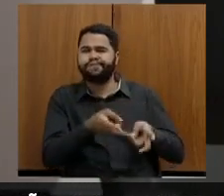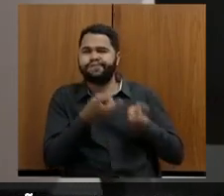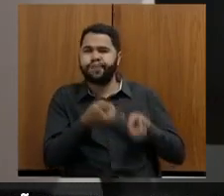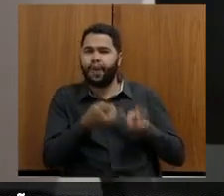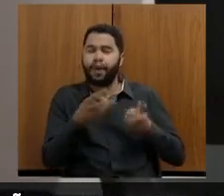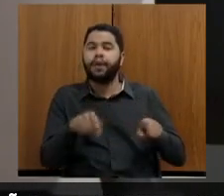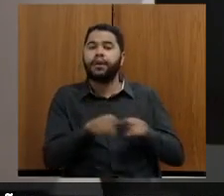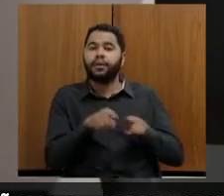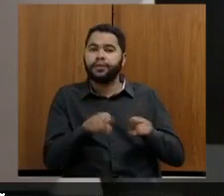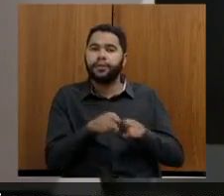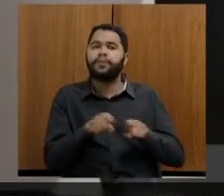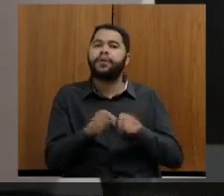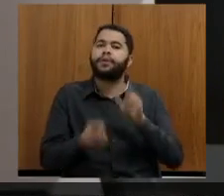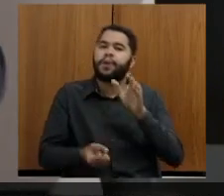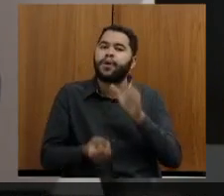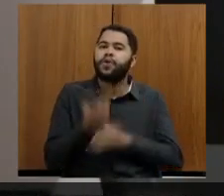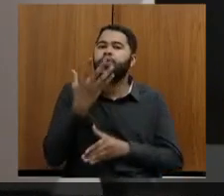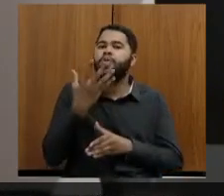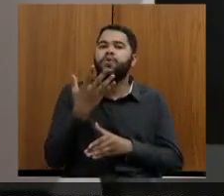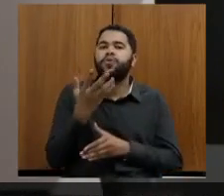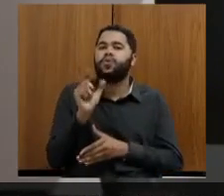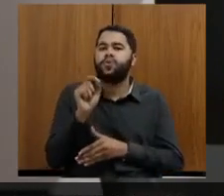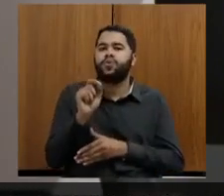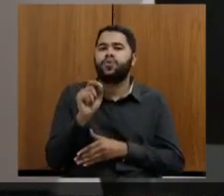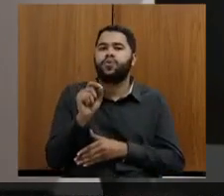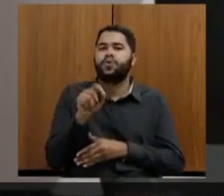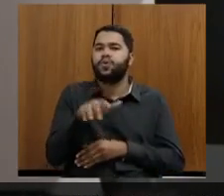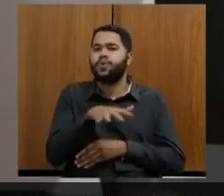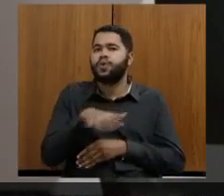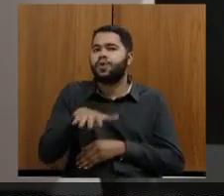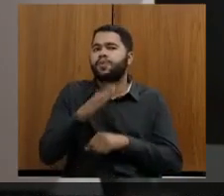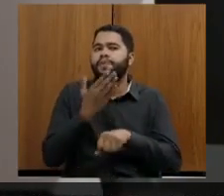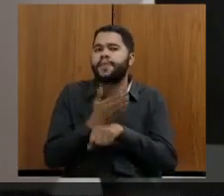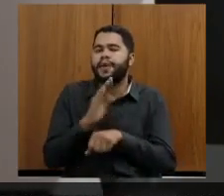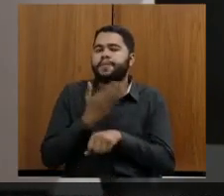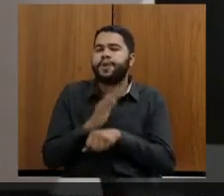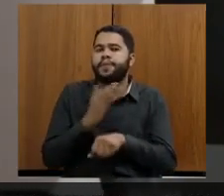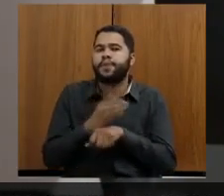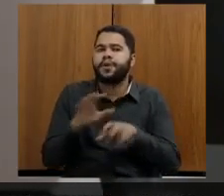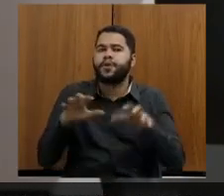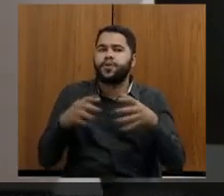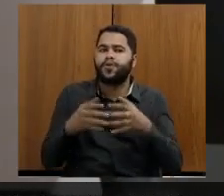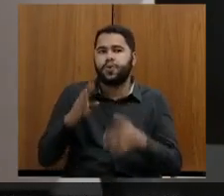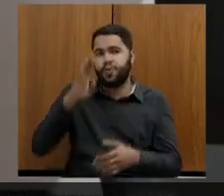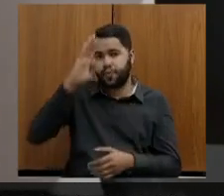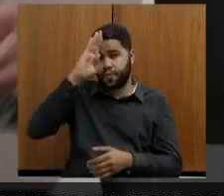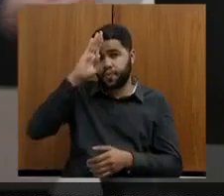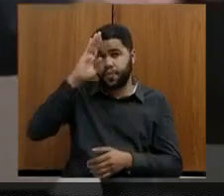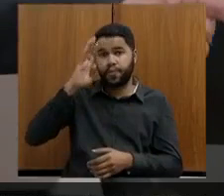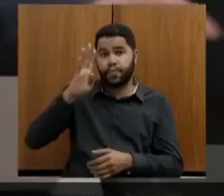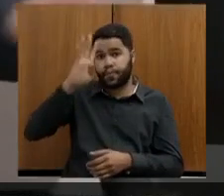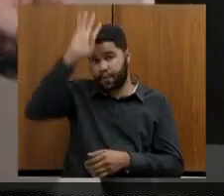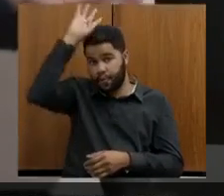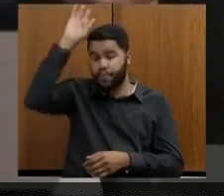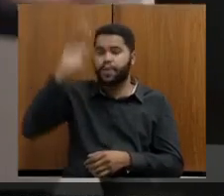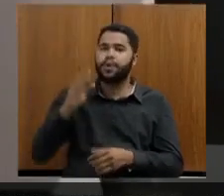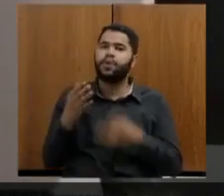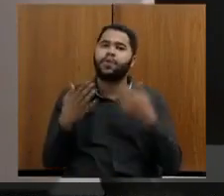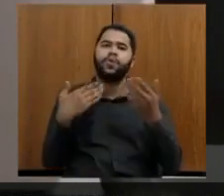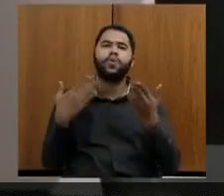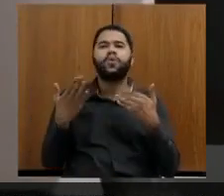solicitação para construção do Centro de Treinamento do Corpo de Bombeiros no 9º Batalhão aí eu